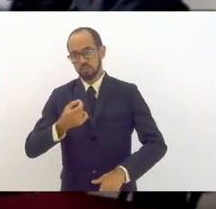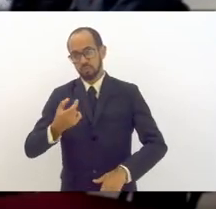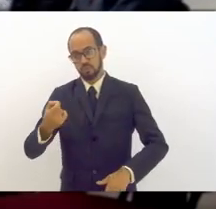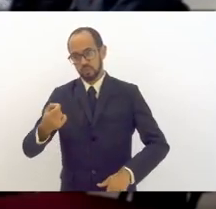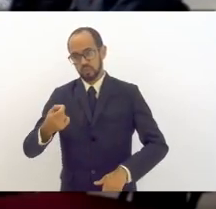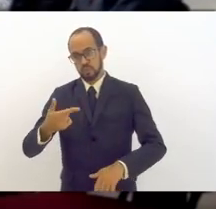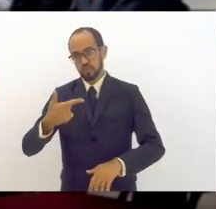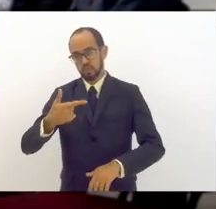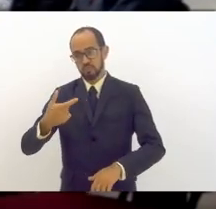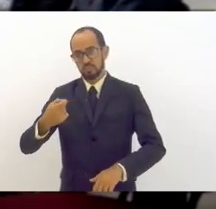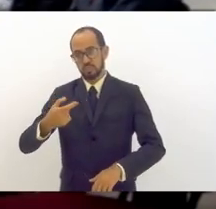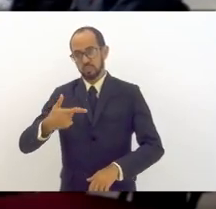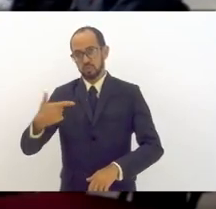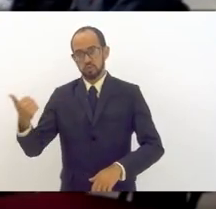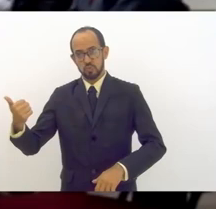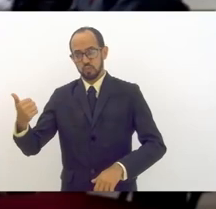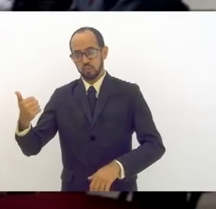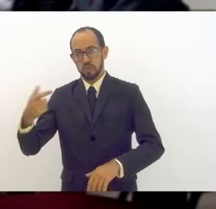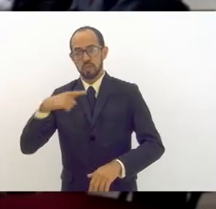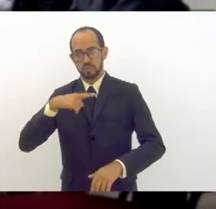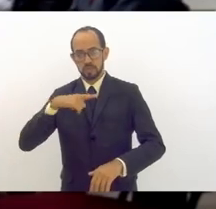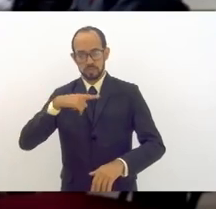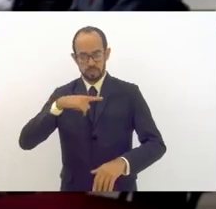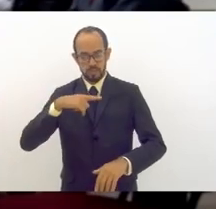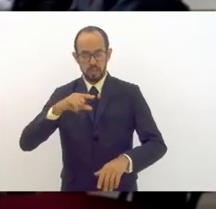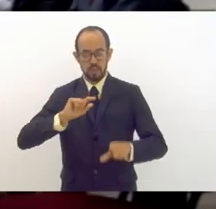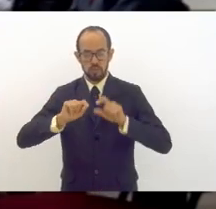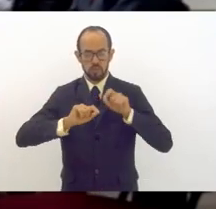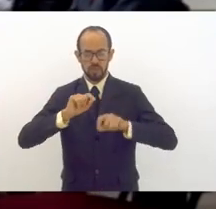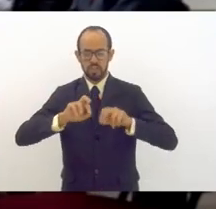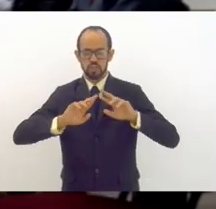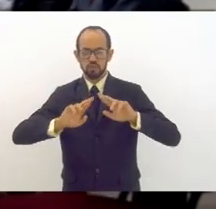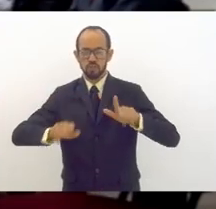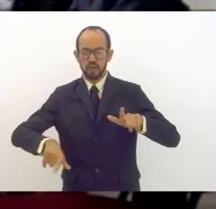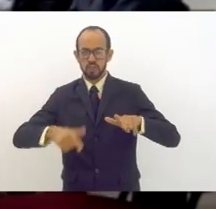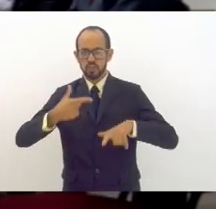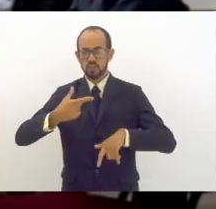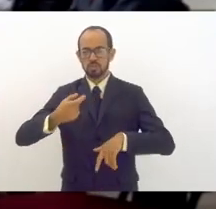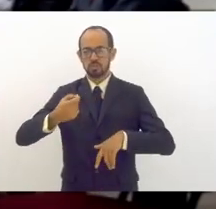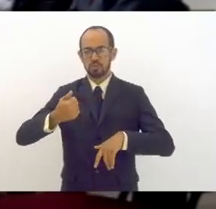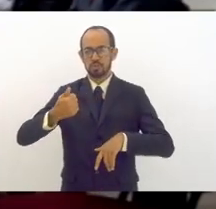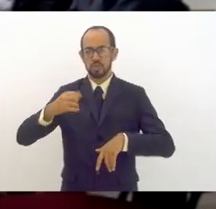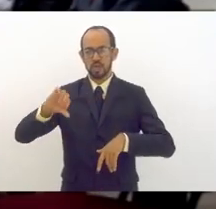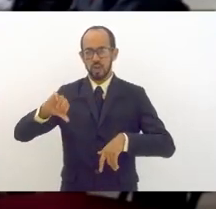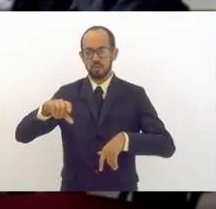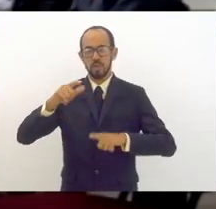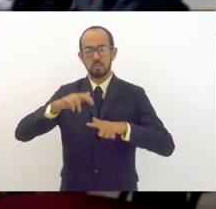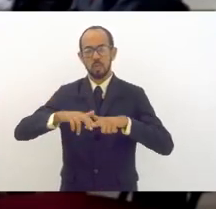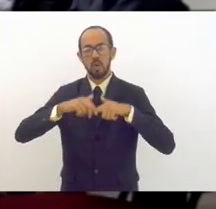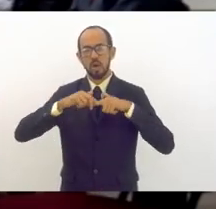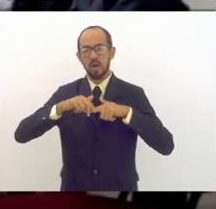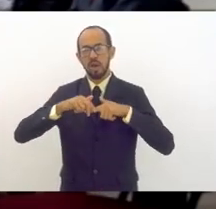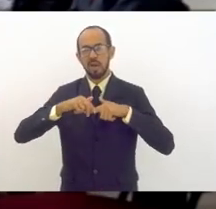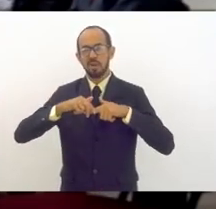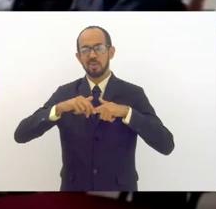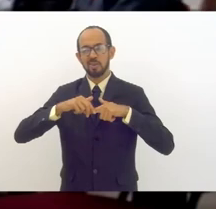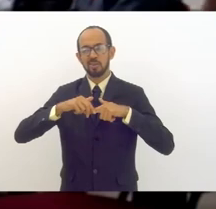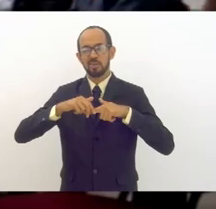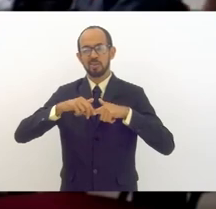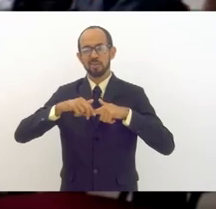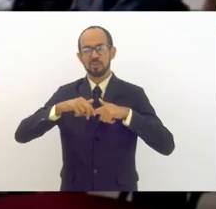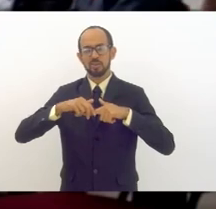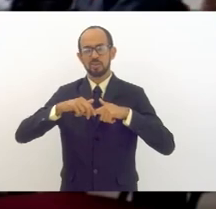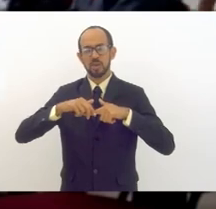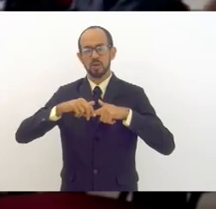2021, eles guardam bastante disparidade com os dados de 2019, justamente por conta do contexto pandêmico,